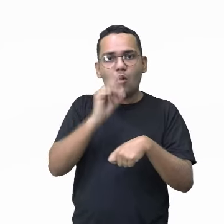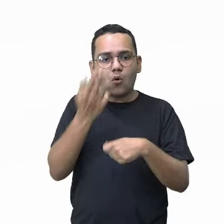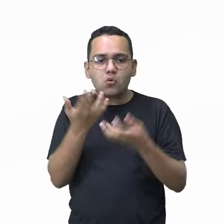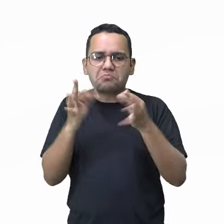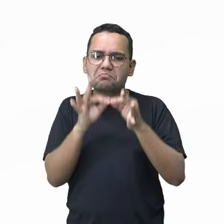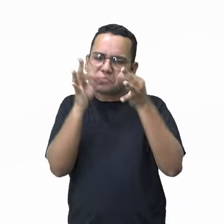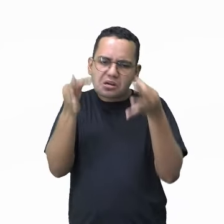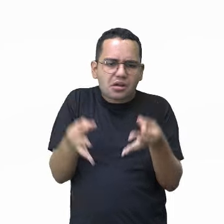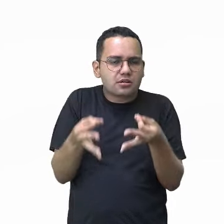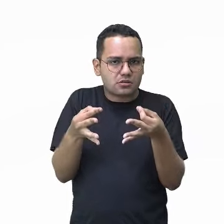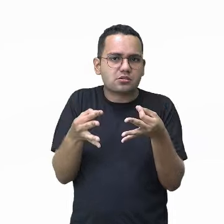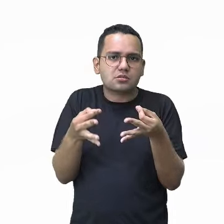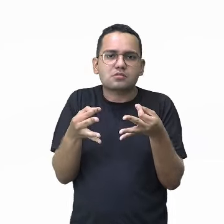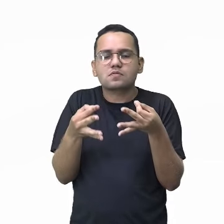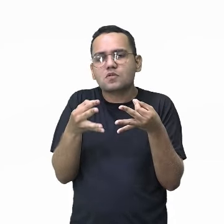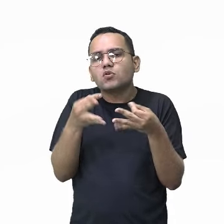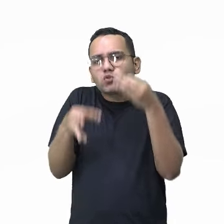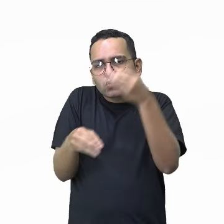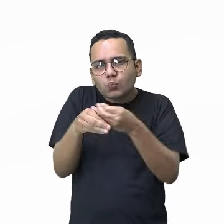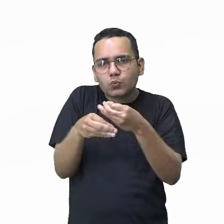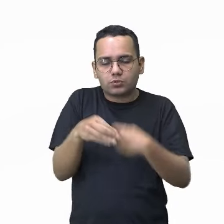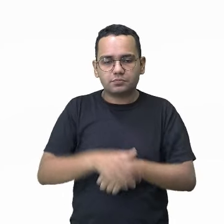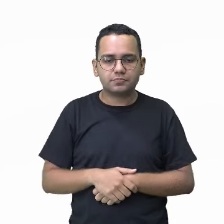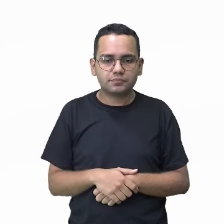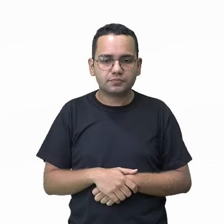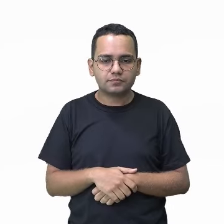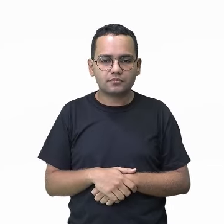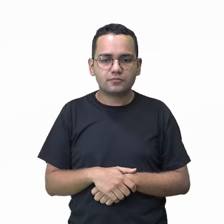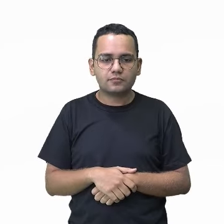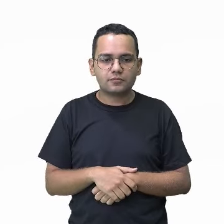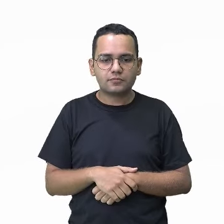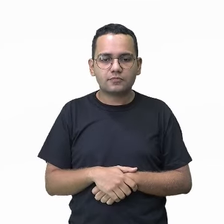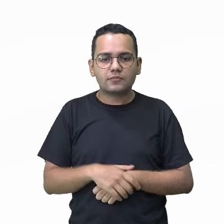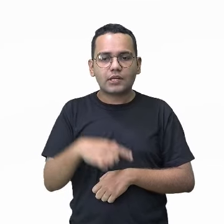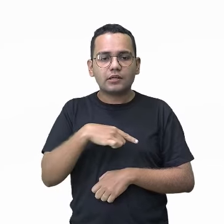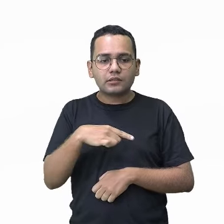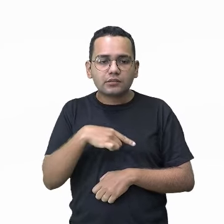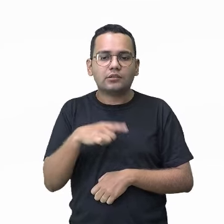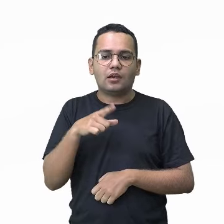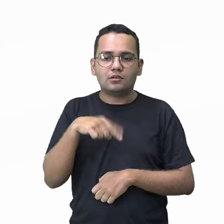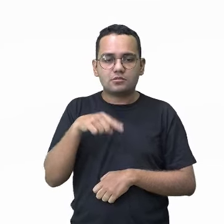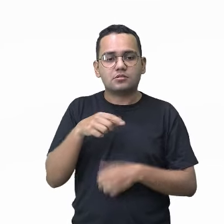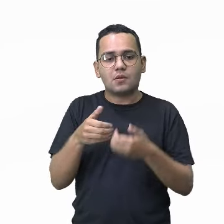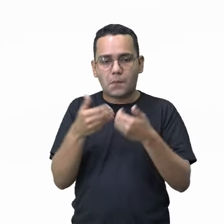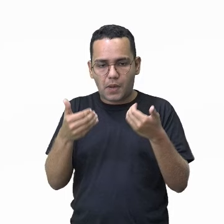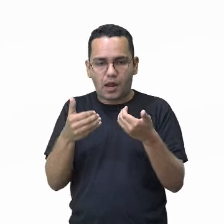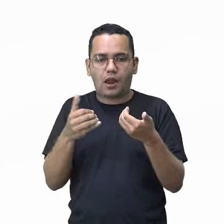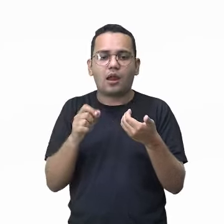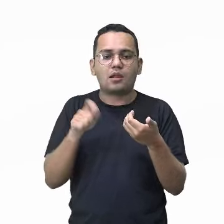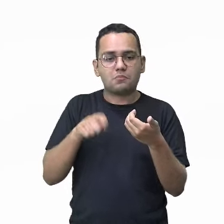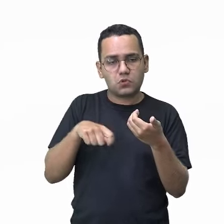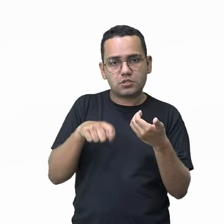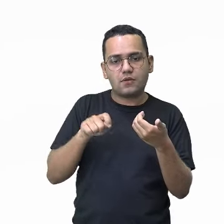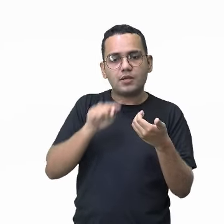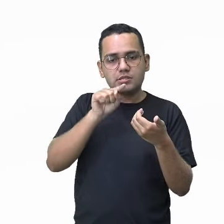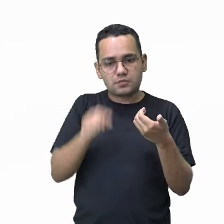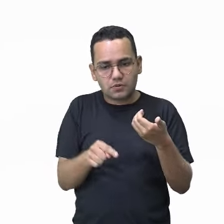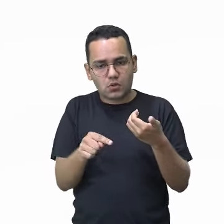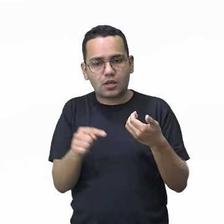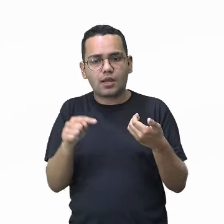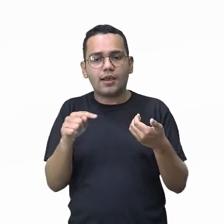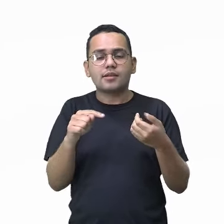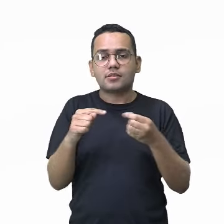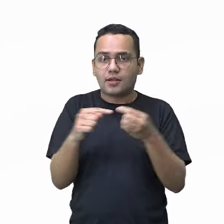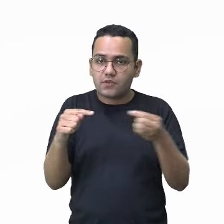comentário Extra sobre ele vem sempre separadas por pontuação quais são vírgulas travessões